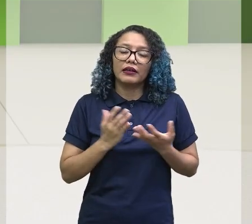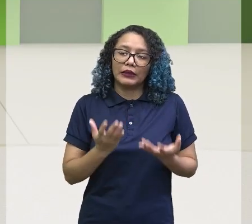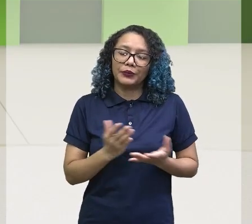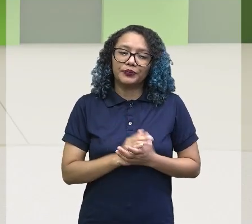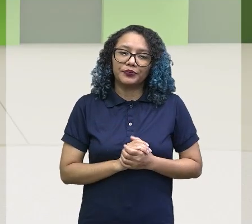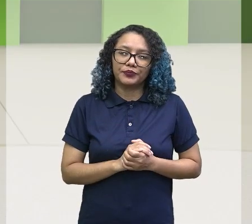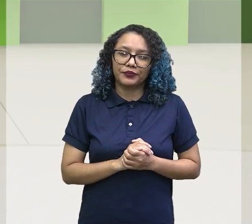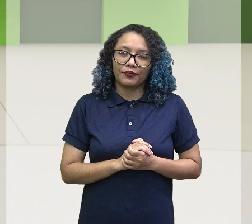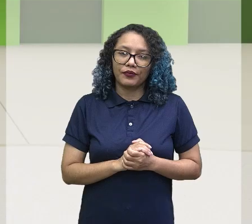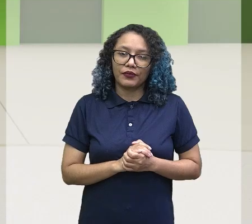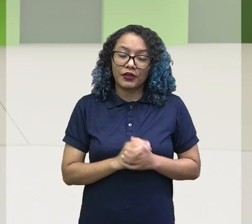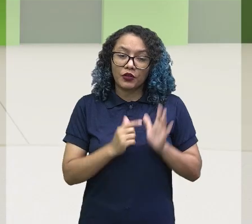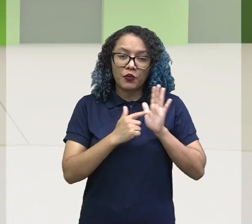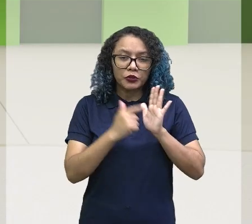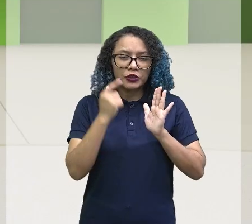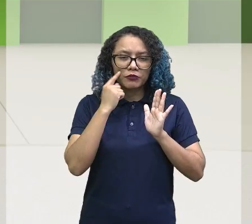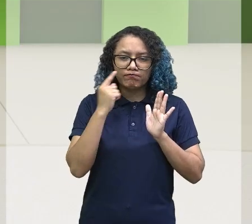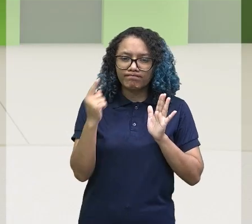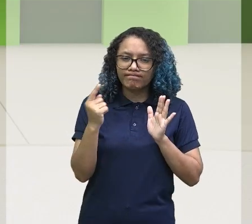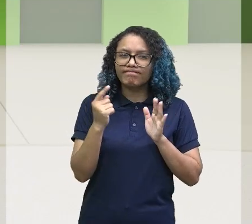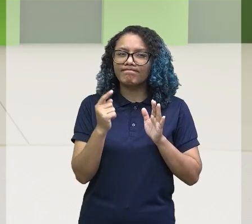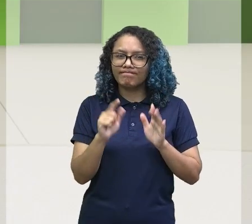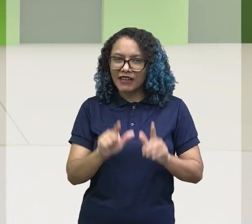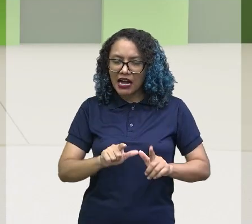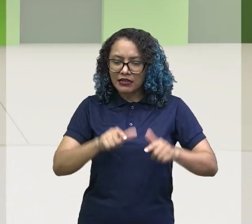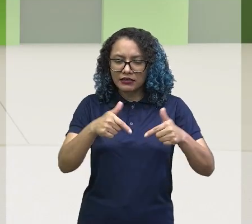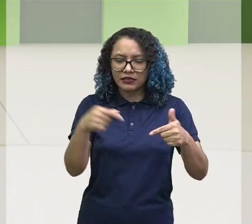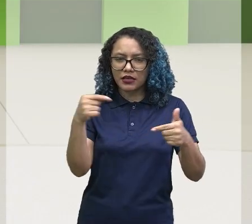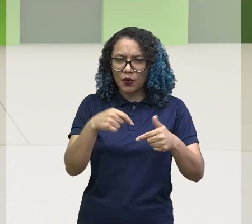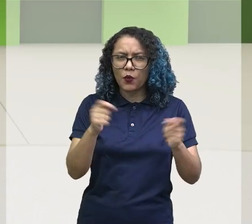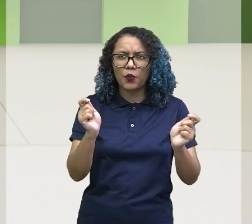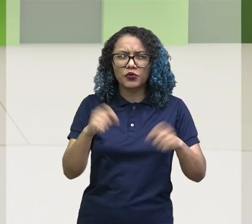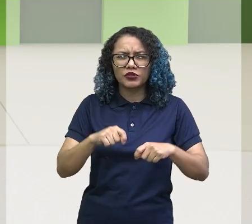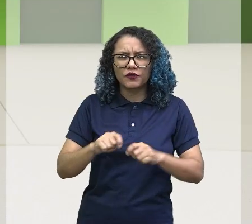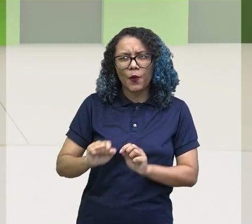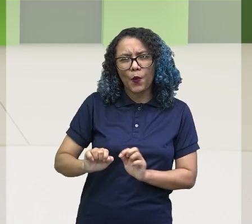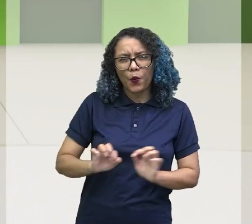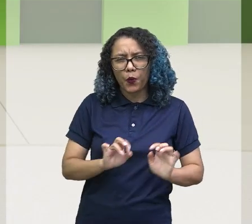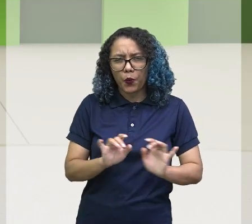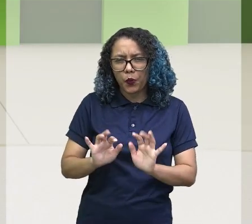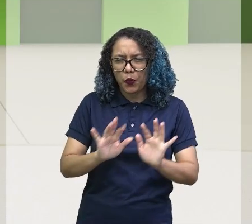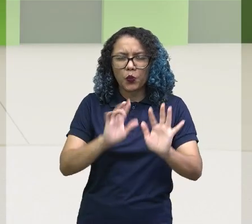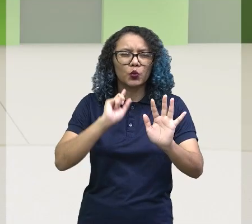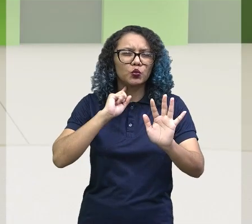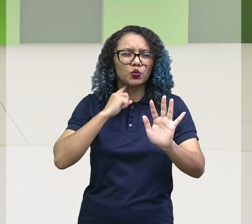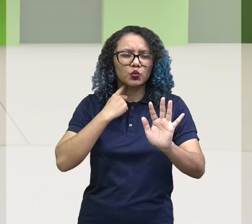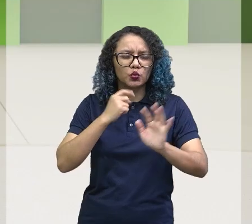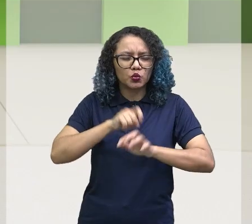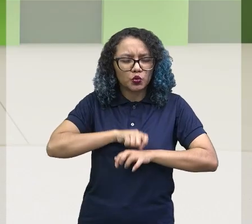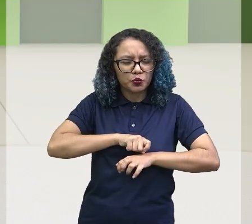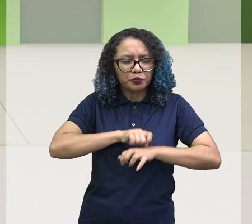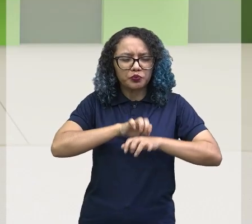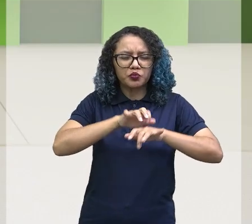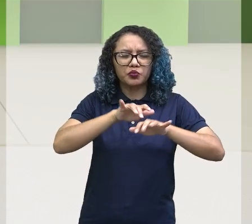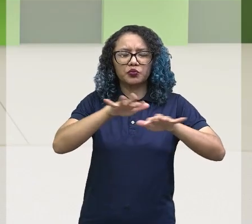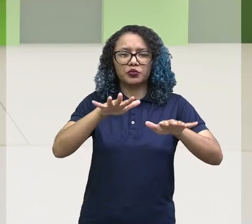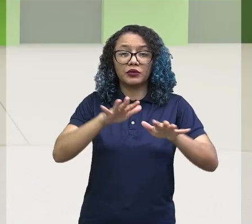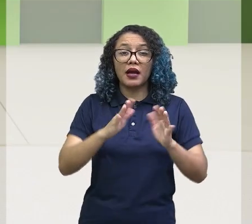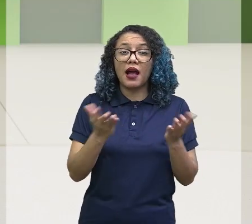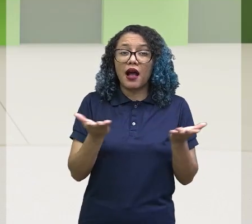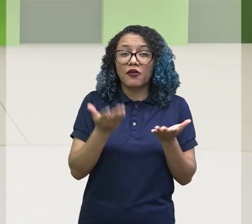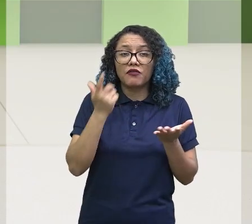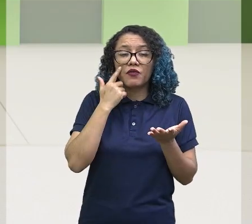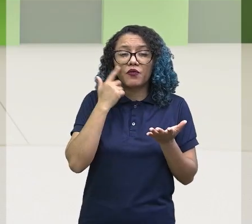ali essas atividades, né? A gente está falando que elas liberam gases poluentes ali no ar atmosférico. A gente vai ver agora quais são